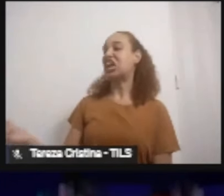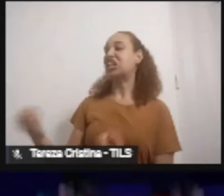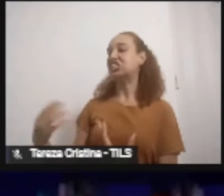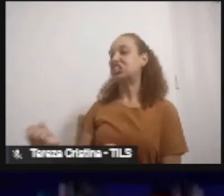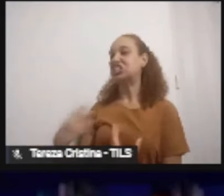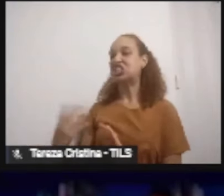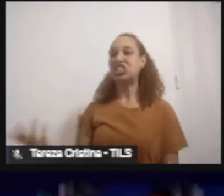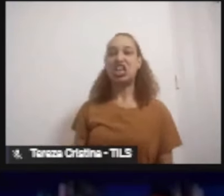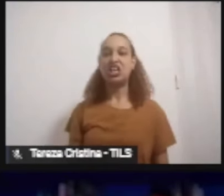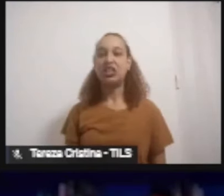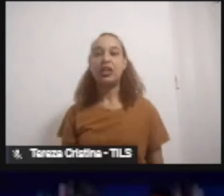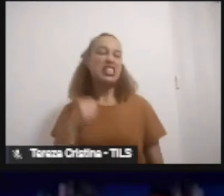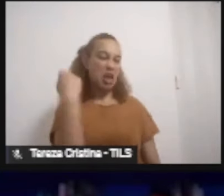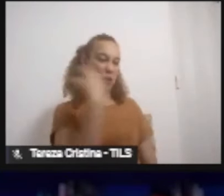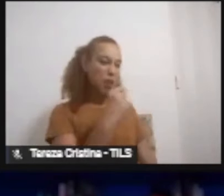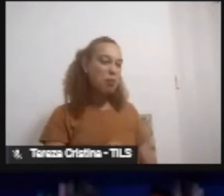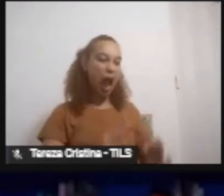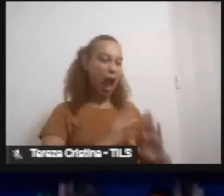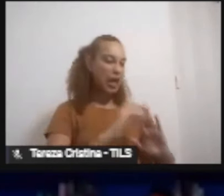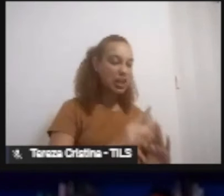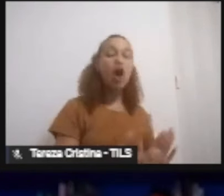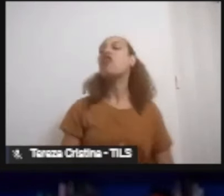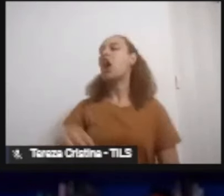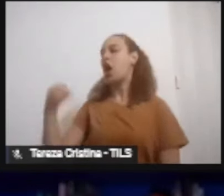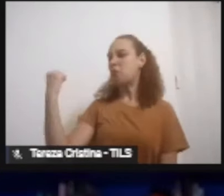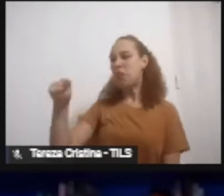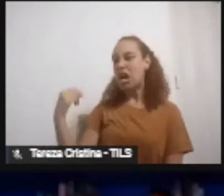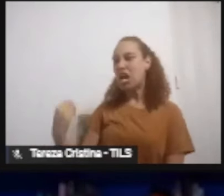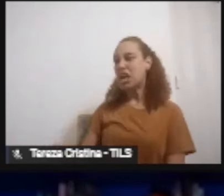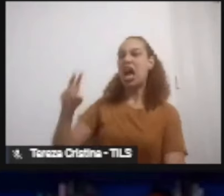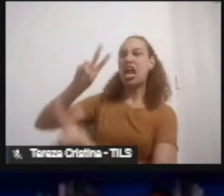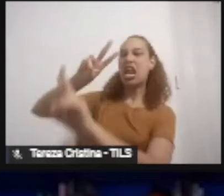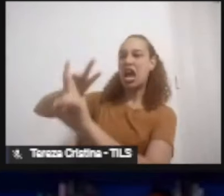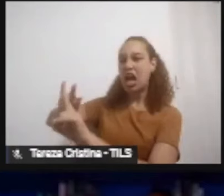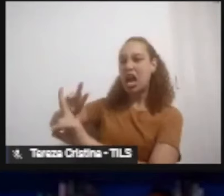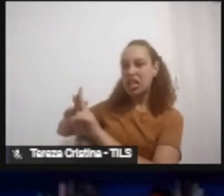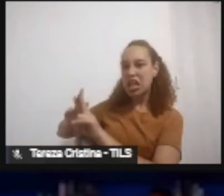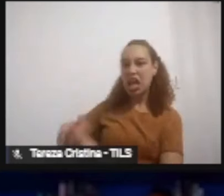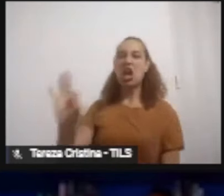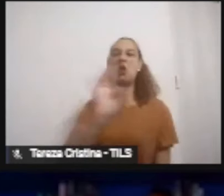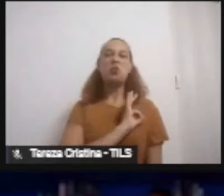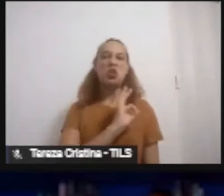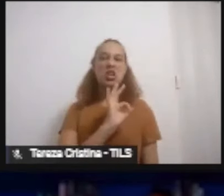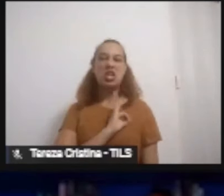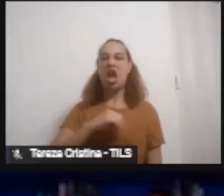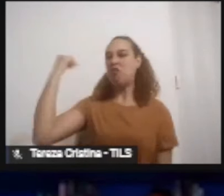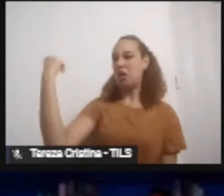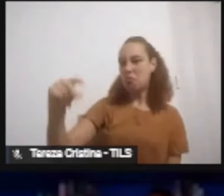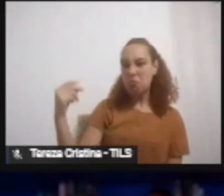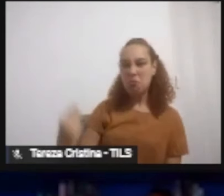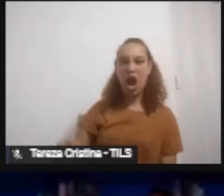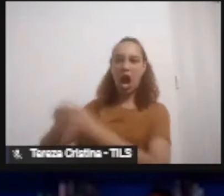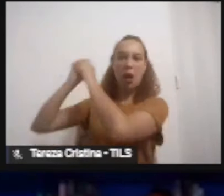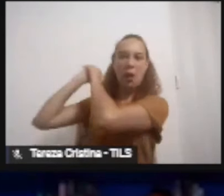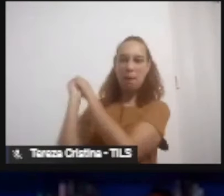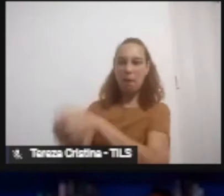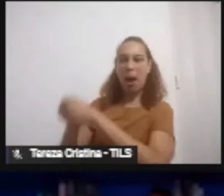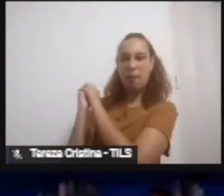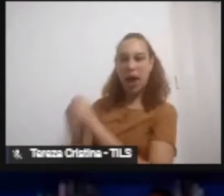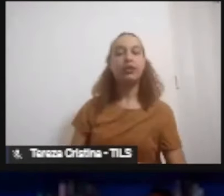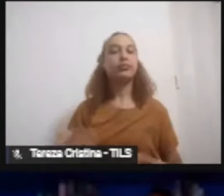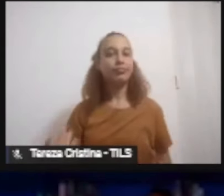lá na cadeia. Se não apanhar em casa, é do policial que vai apanhar. Chegamos no sétimo mitão, então, que era esse